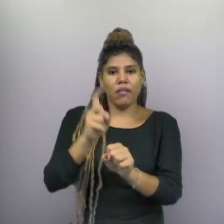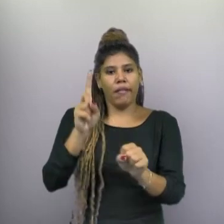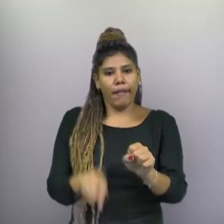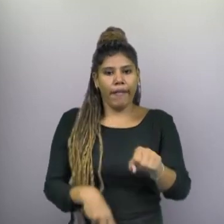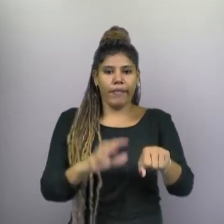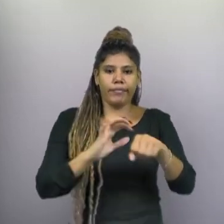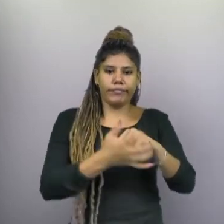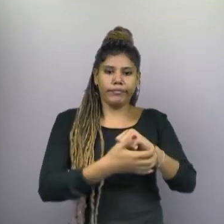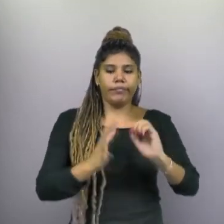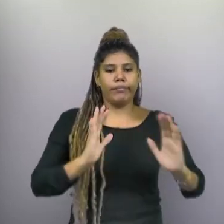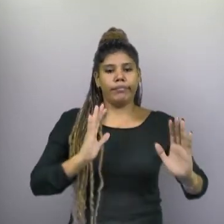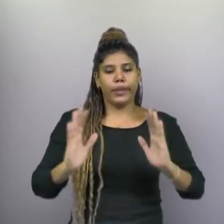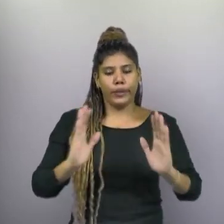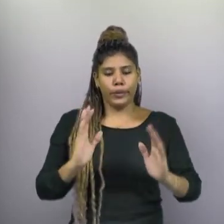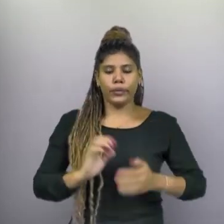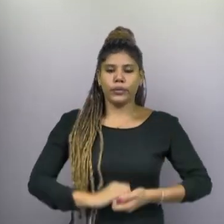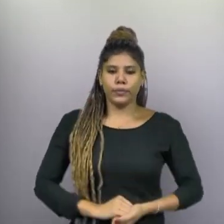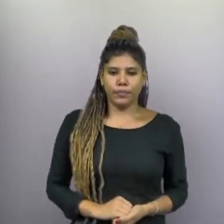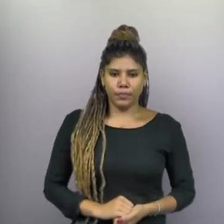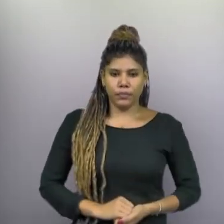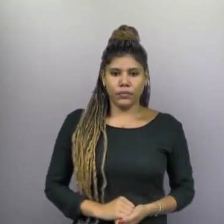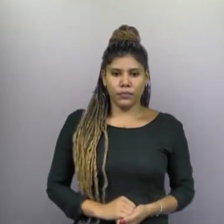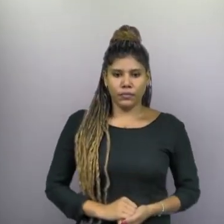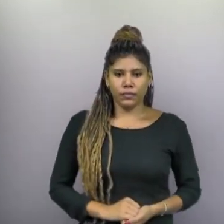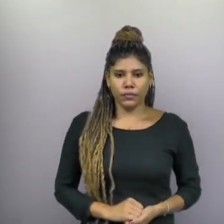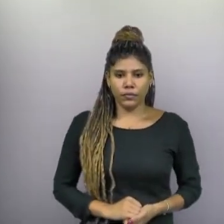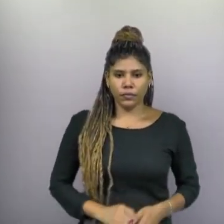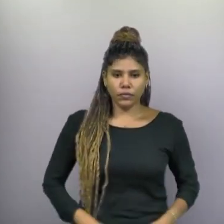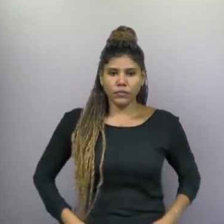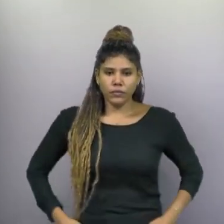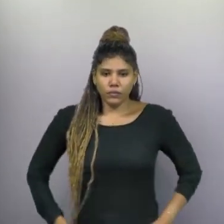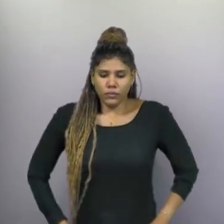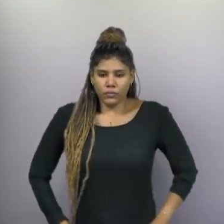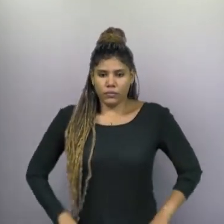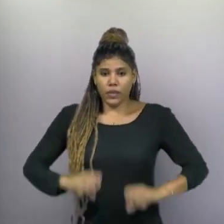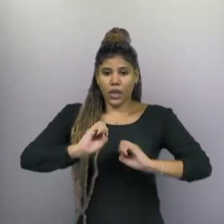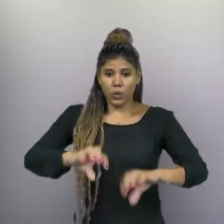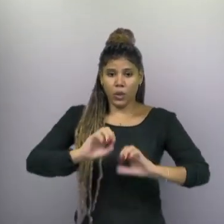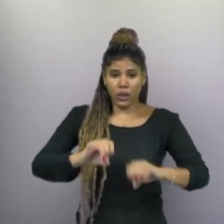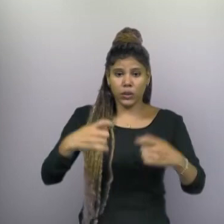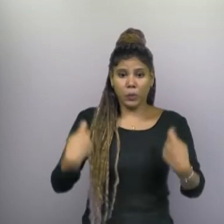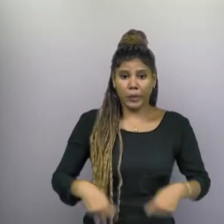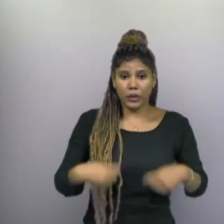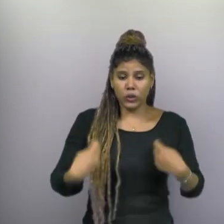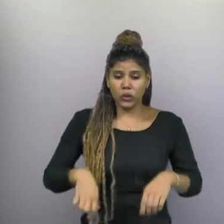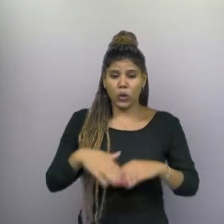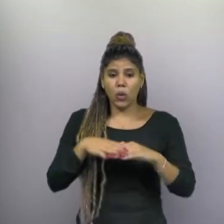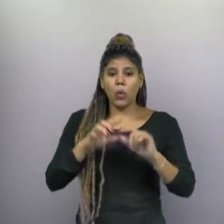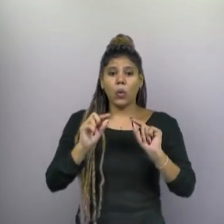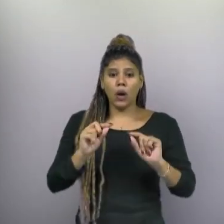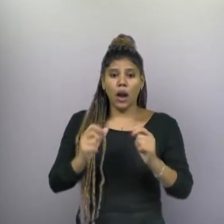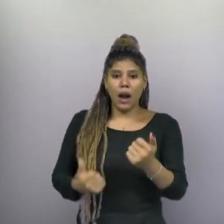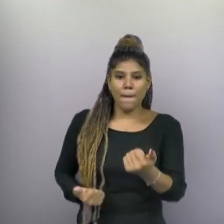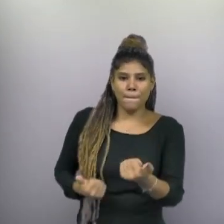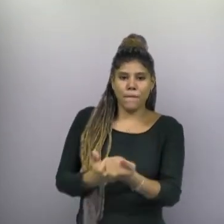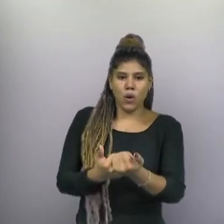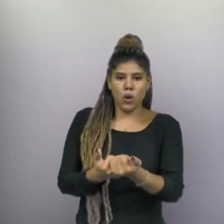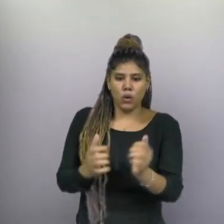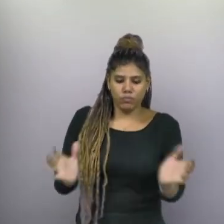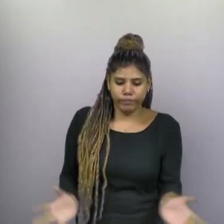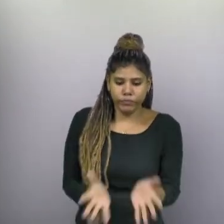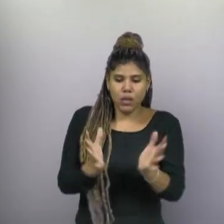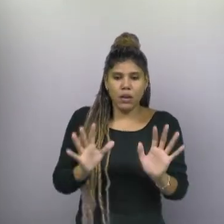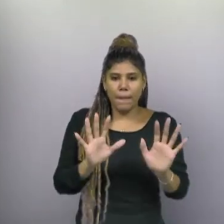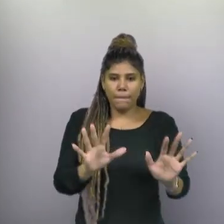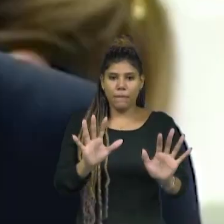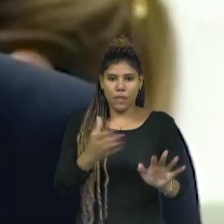Covid-19. Quando mais a educação precisou de apoio e atenção do governo federal, mais foi desprezada, mais